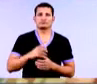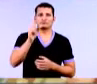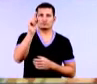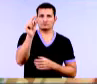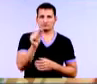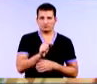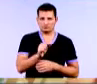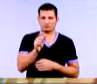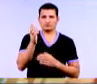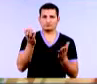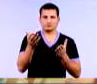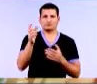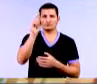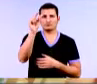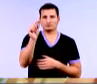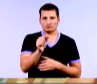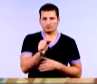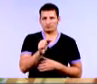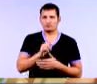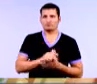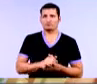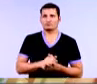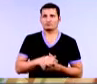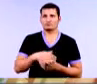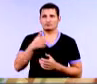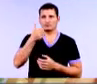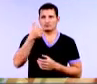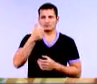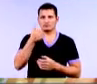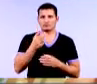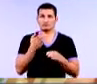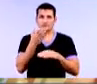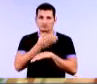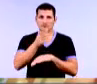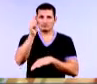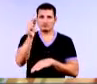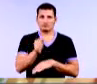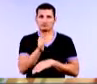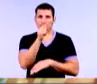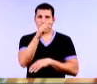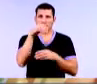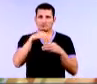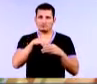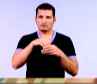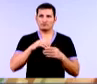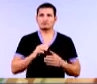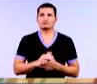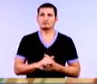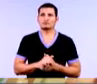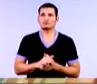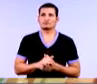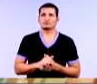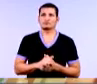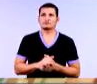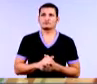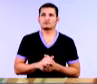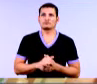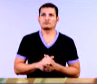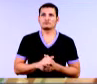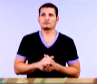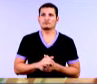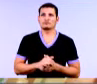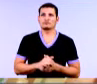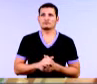Eclipse. Fechei aqui. Olha lá, primeira coisa eu vou acessar o Eclipse lá na minha pasta. C2 pontos, Eclipse,